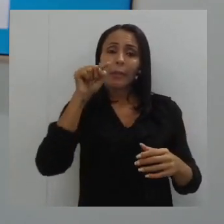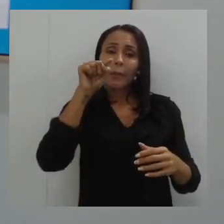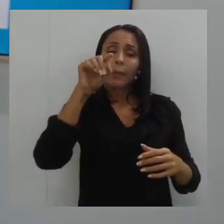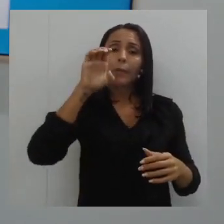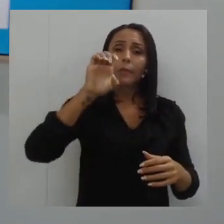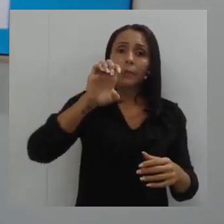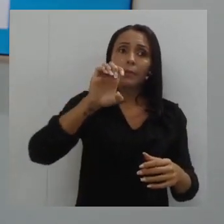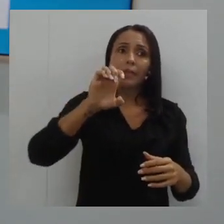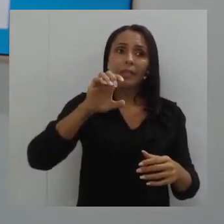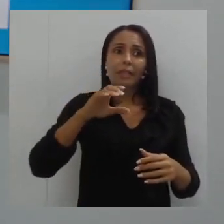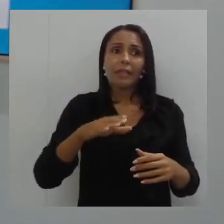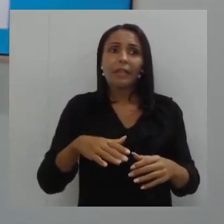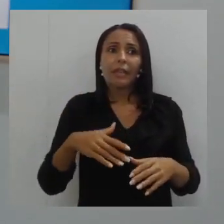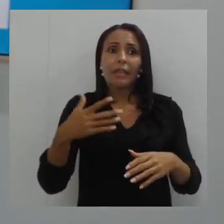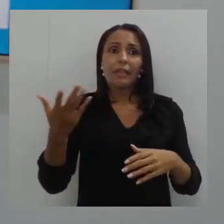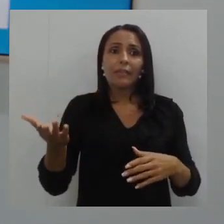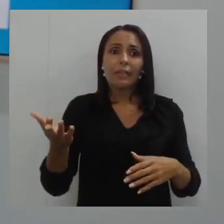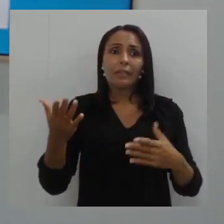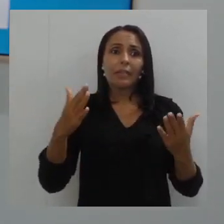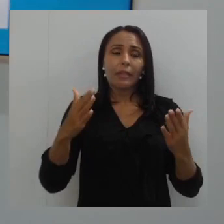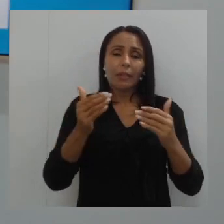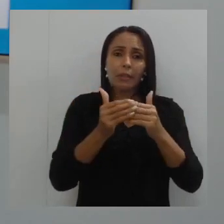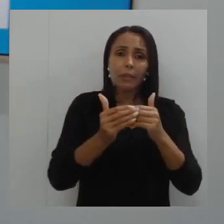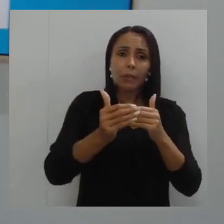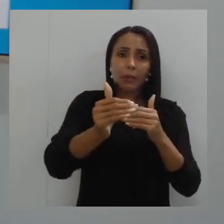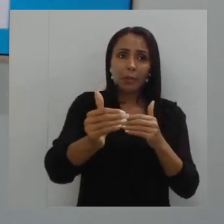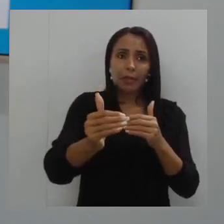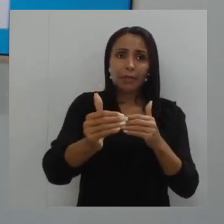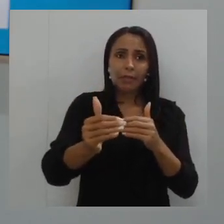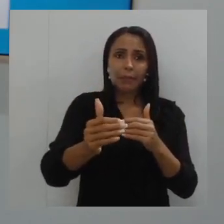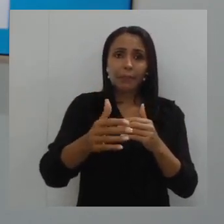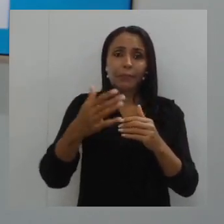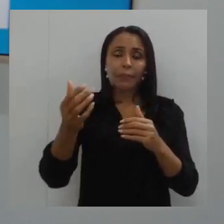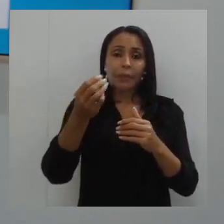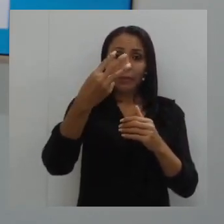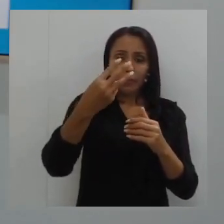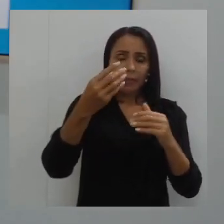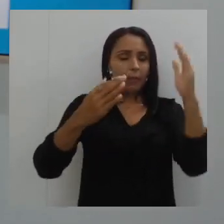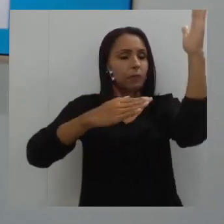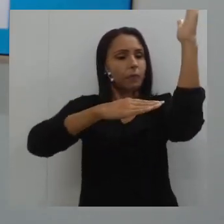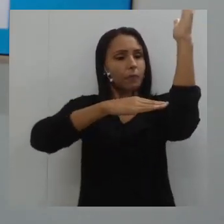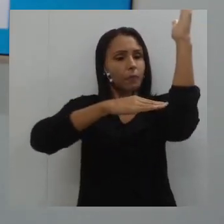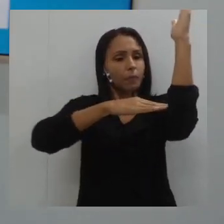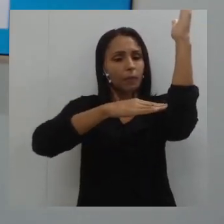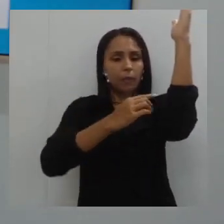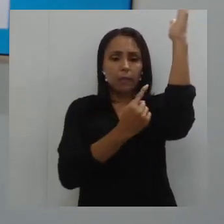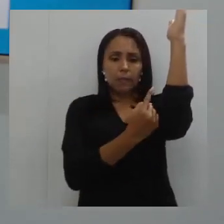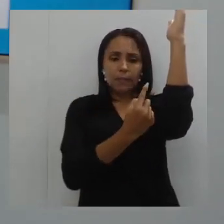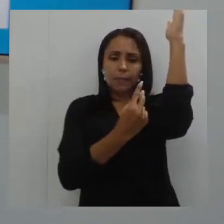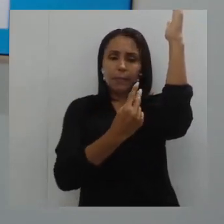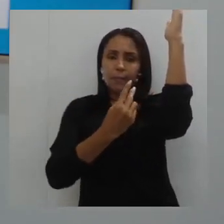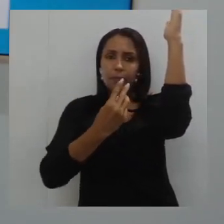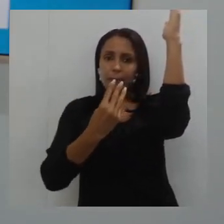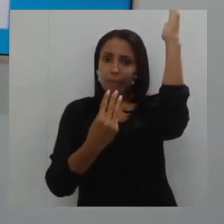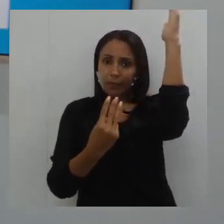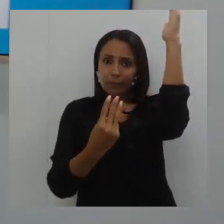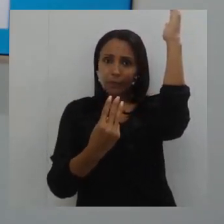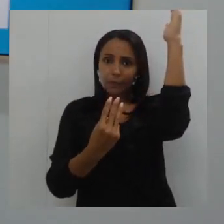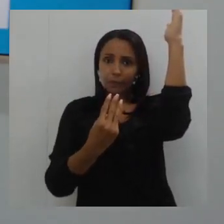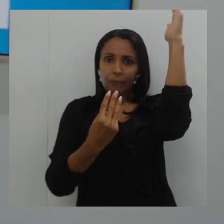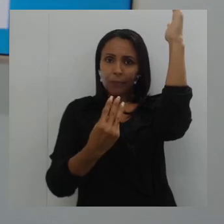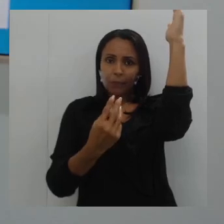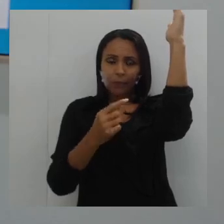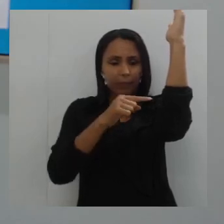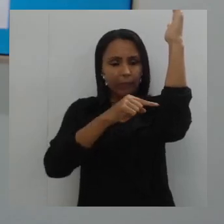ele vai ser o ponto que começa com 3, eu vou contar 1, 2 e 3, ó, o 3